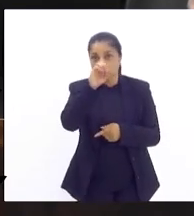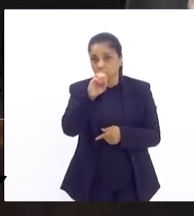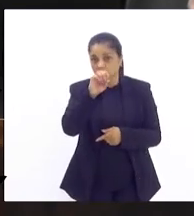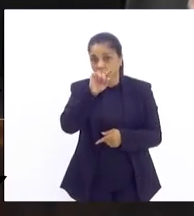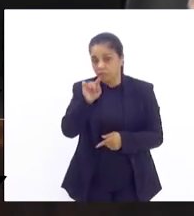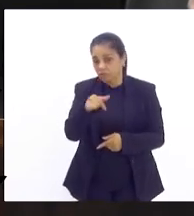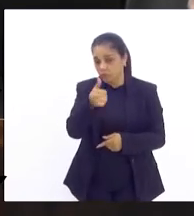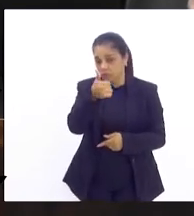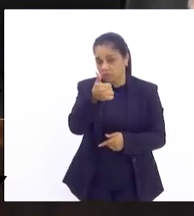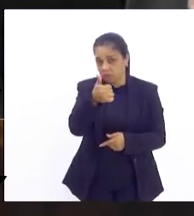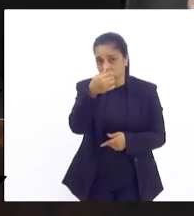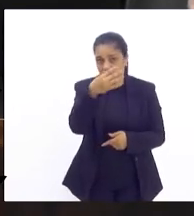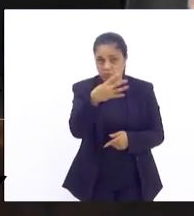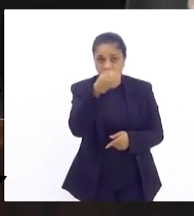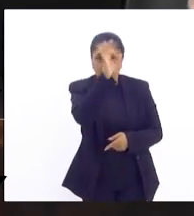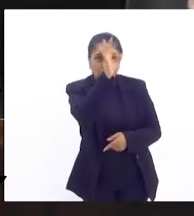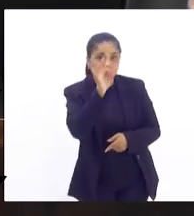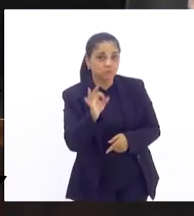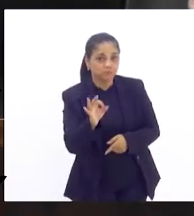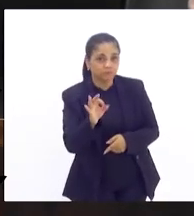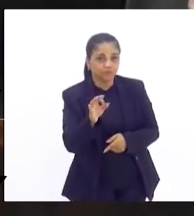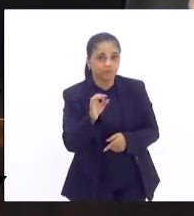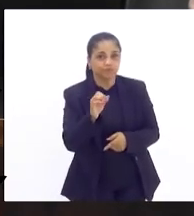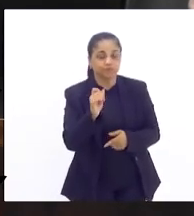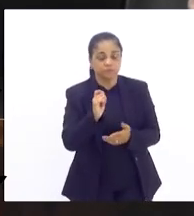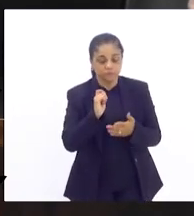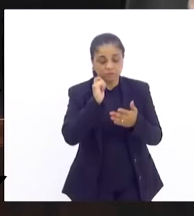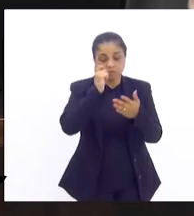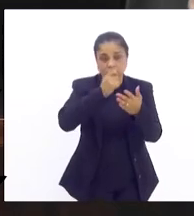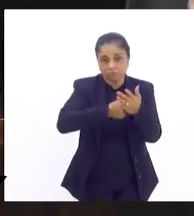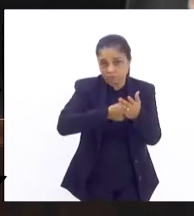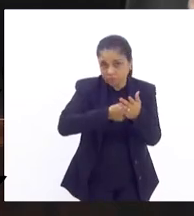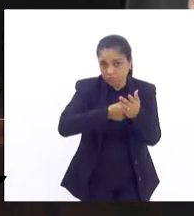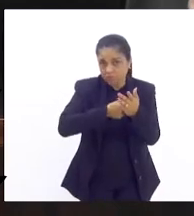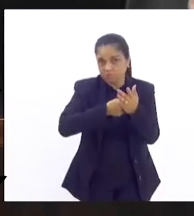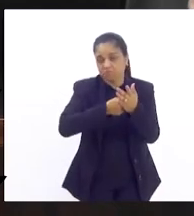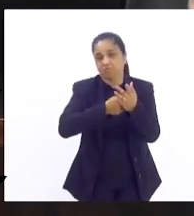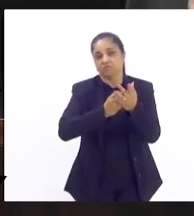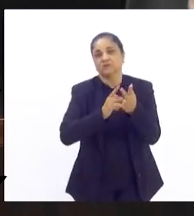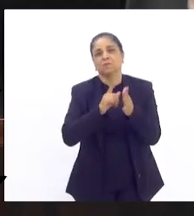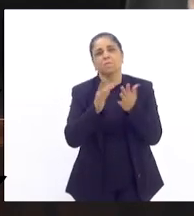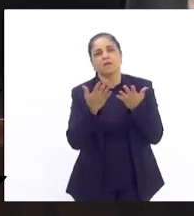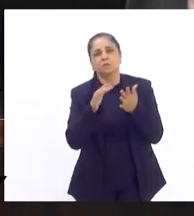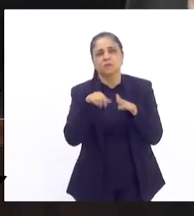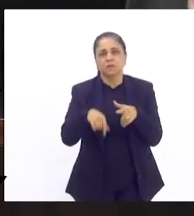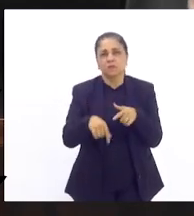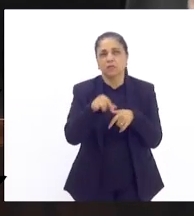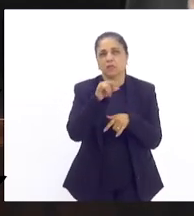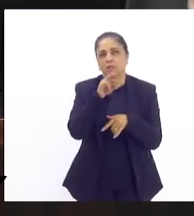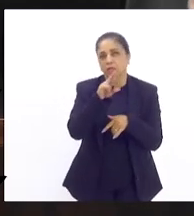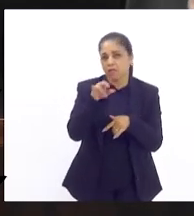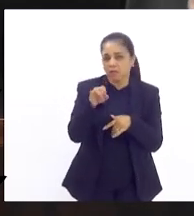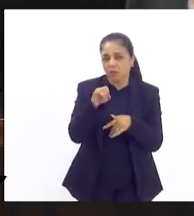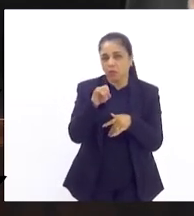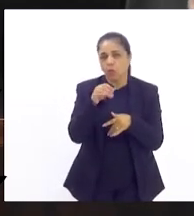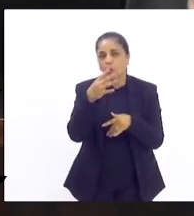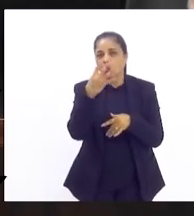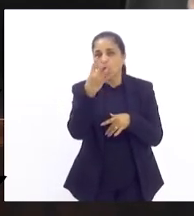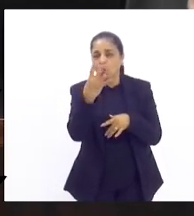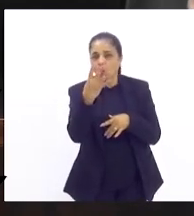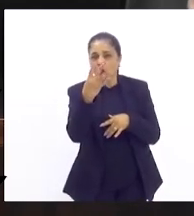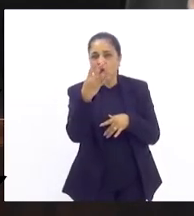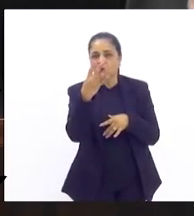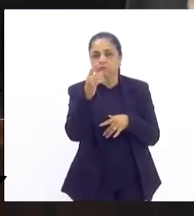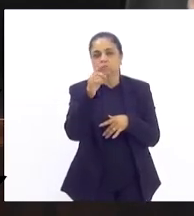80,14%. E a tarifa no estado do Rio de Janeiro tem uma média, fica numa média de